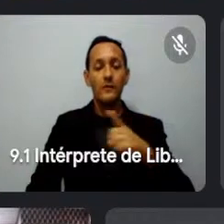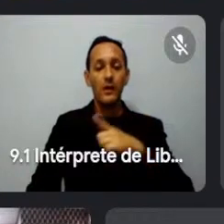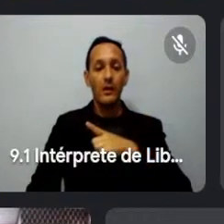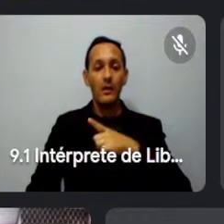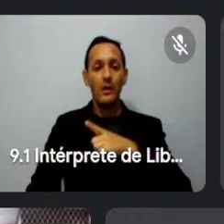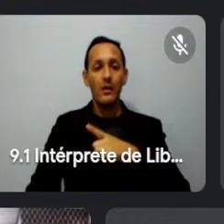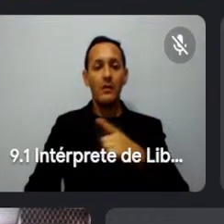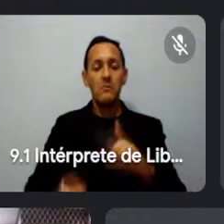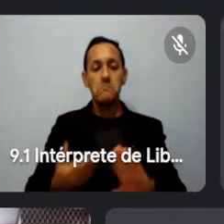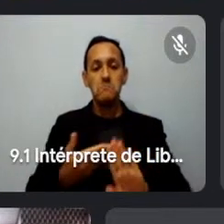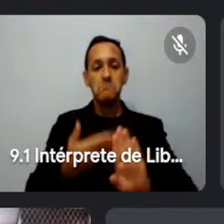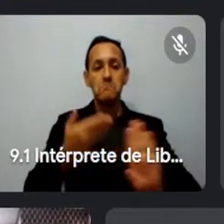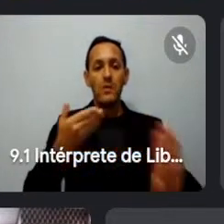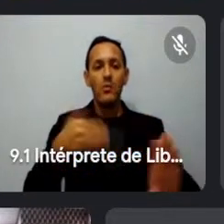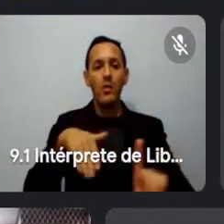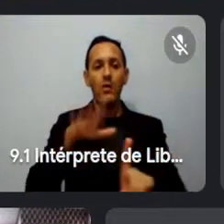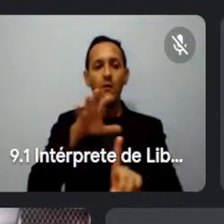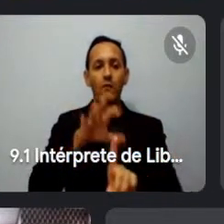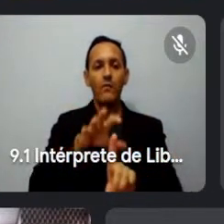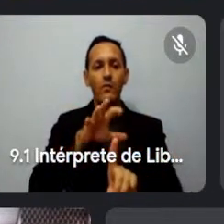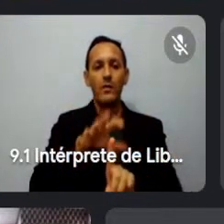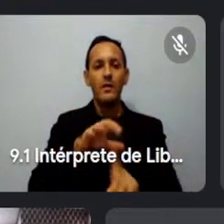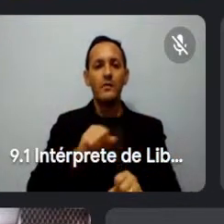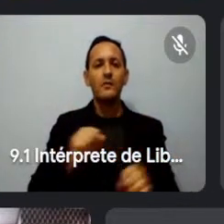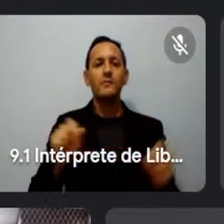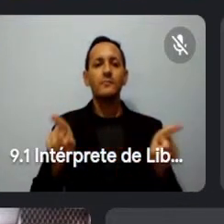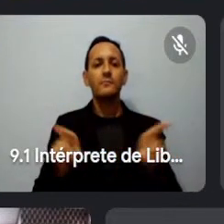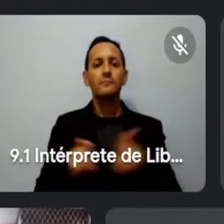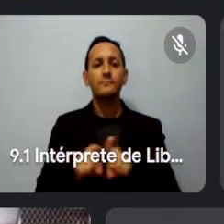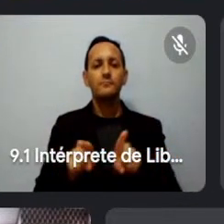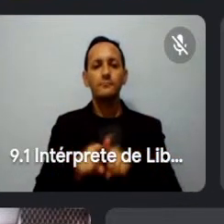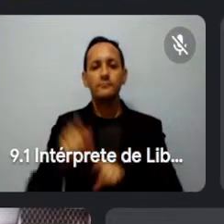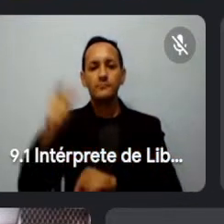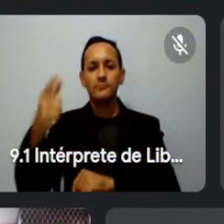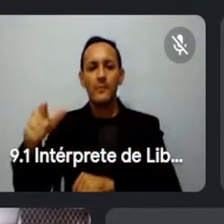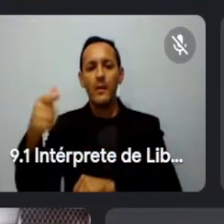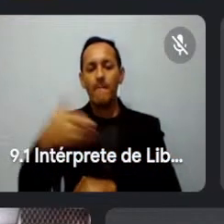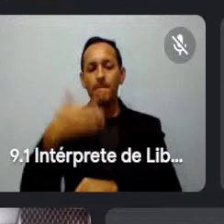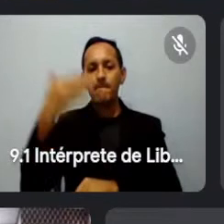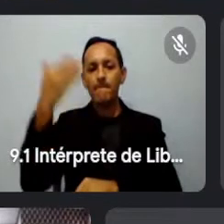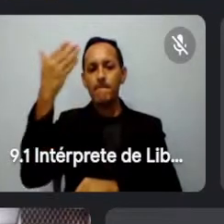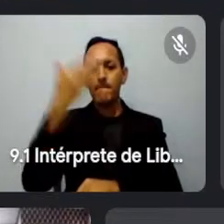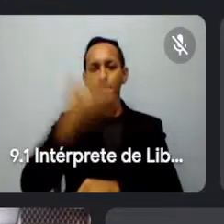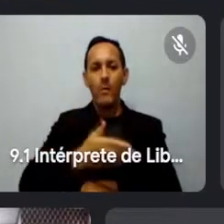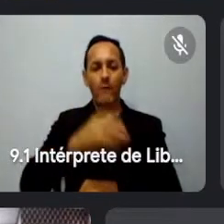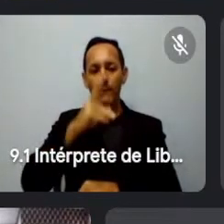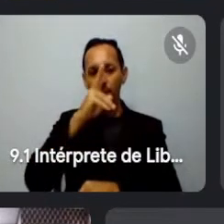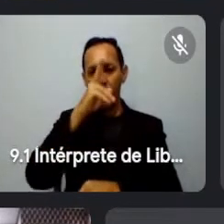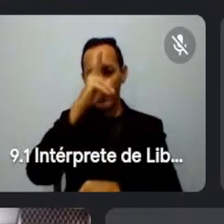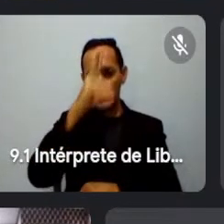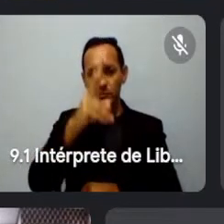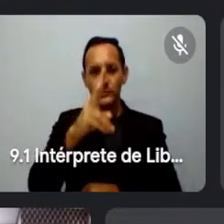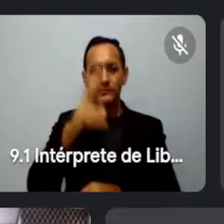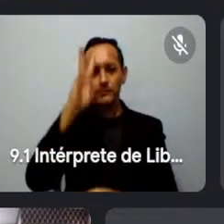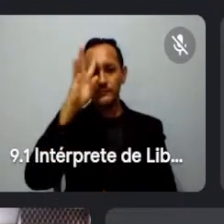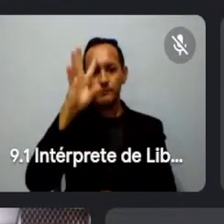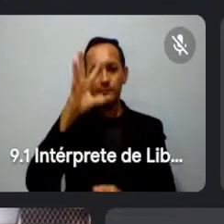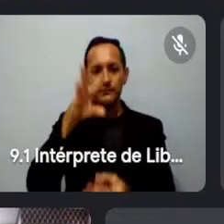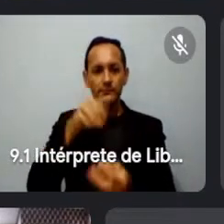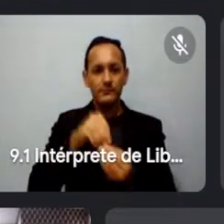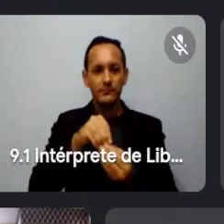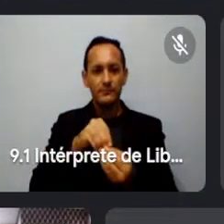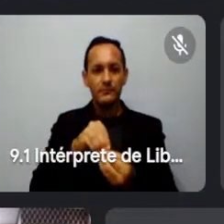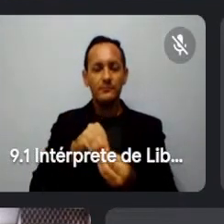influência e e ele não havendo prova robusta eu entendo que ação de